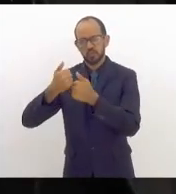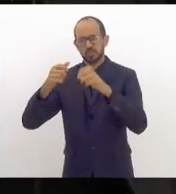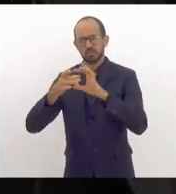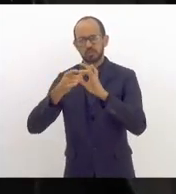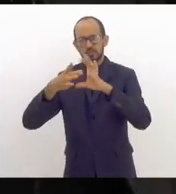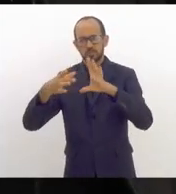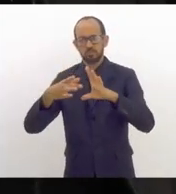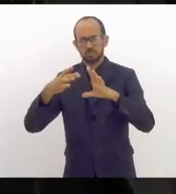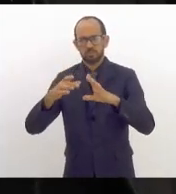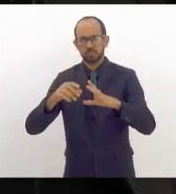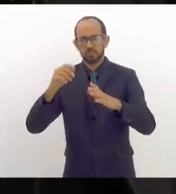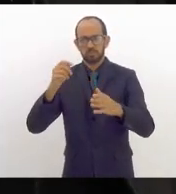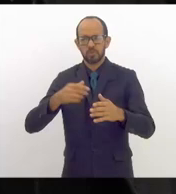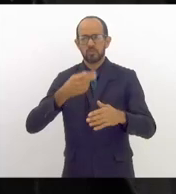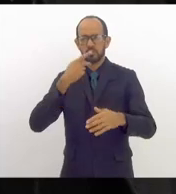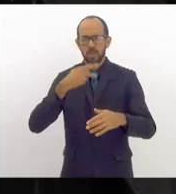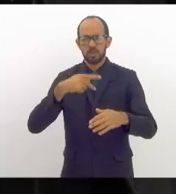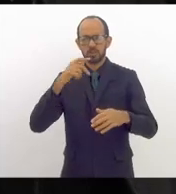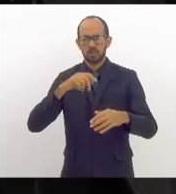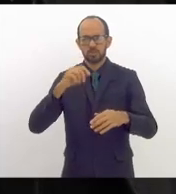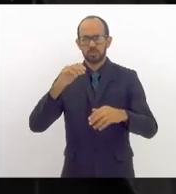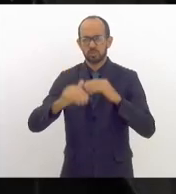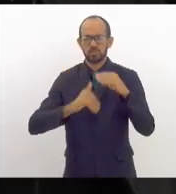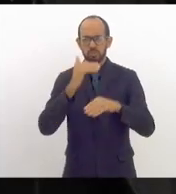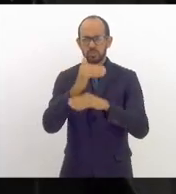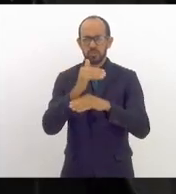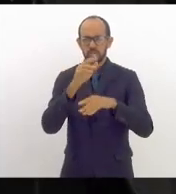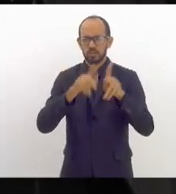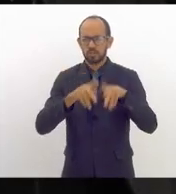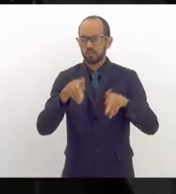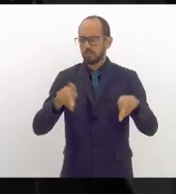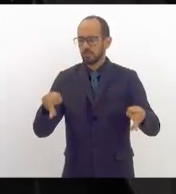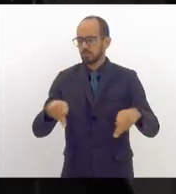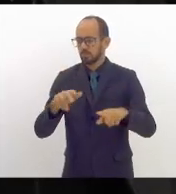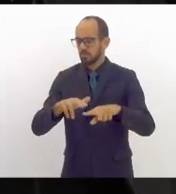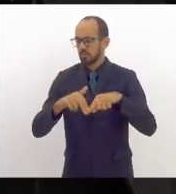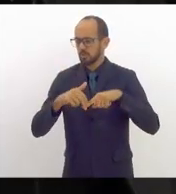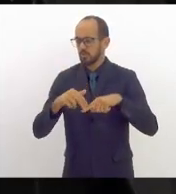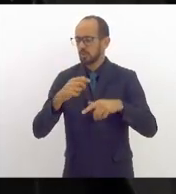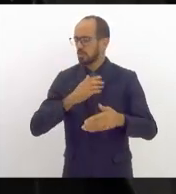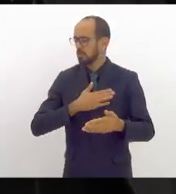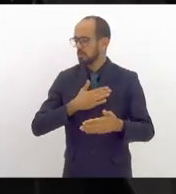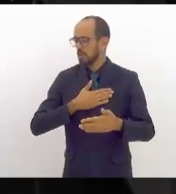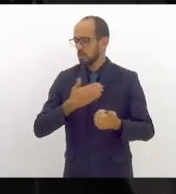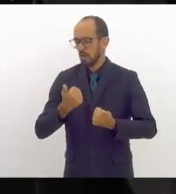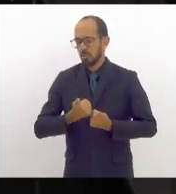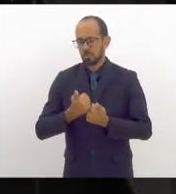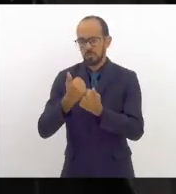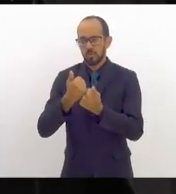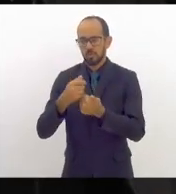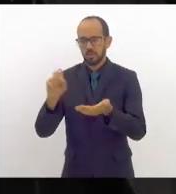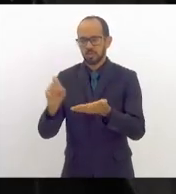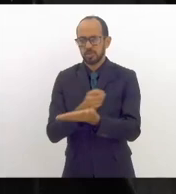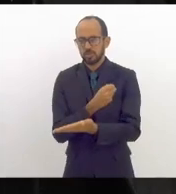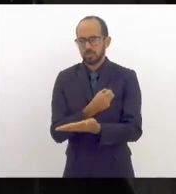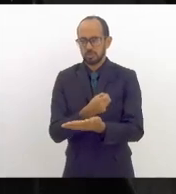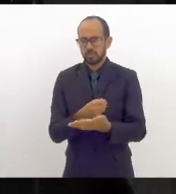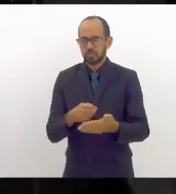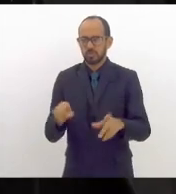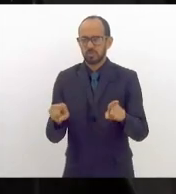afirmação da soberania Popular por isso tem o meu apoio tem a minha assinatura e aos que perderam